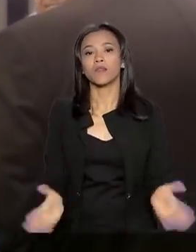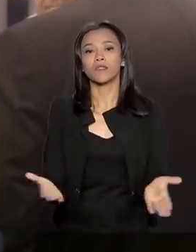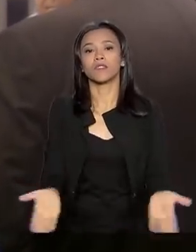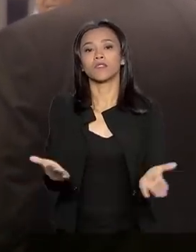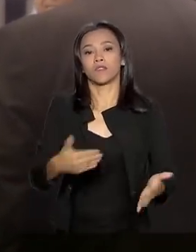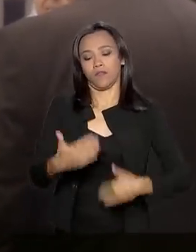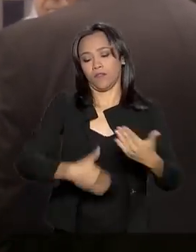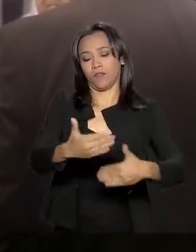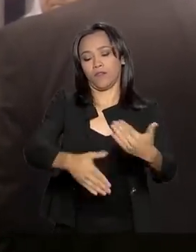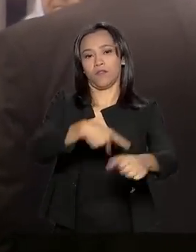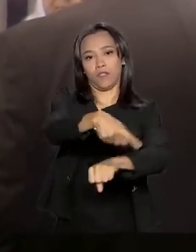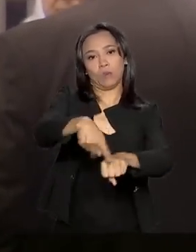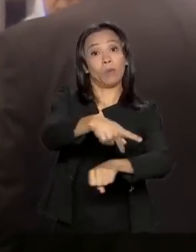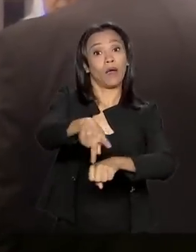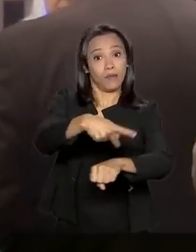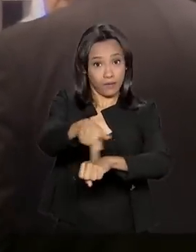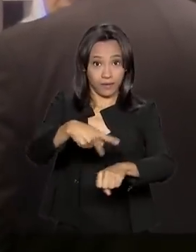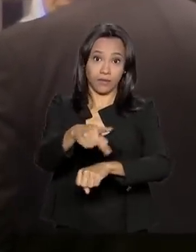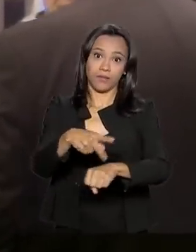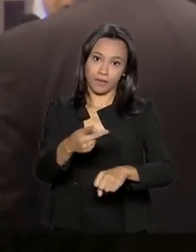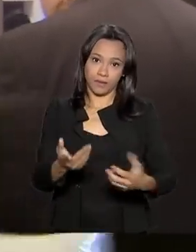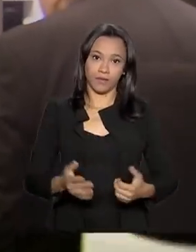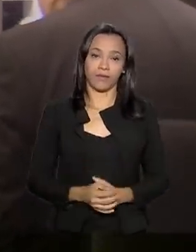a chegar na ponta da economia mundial.